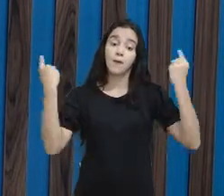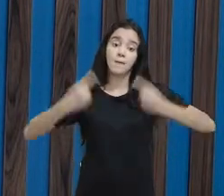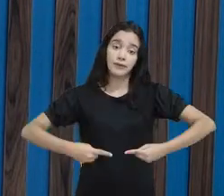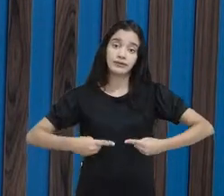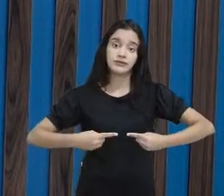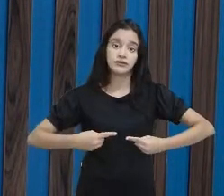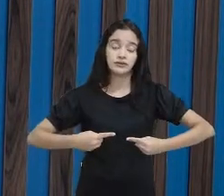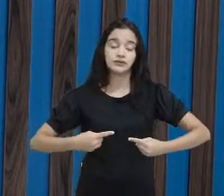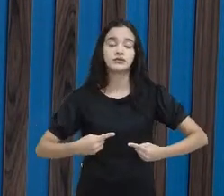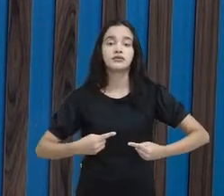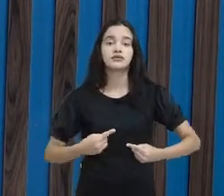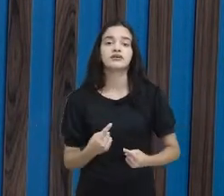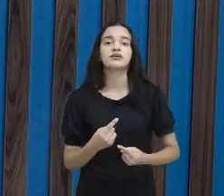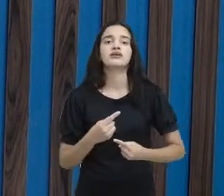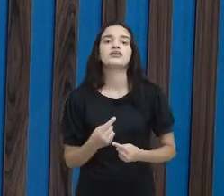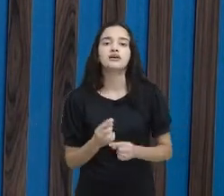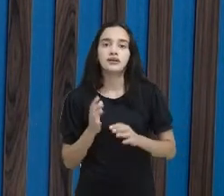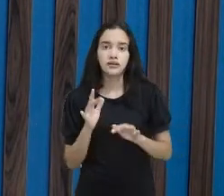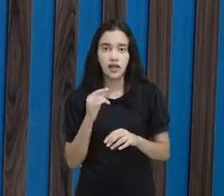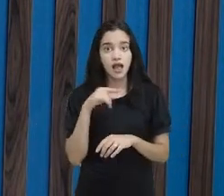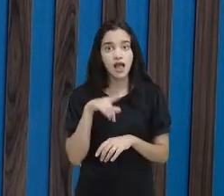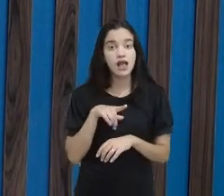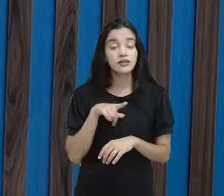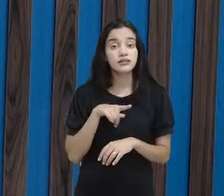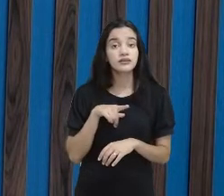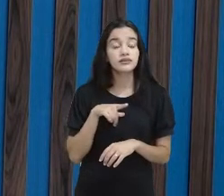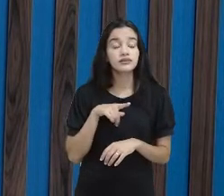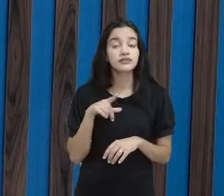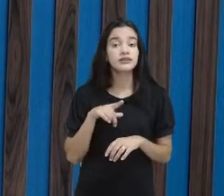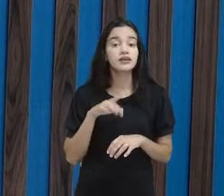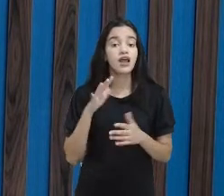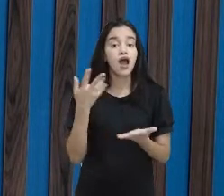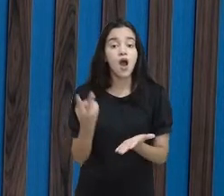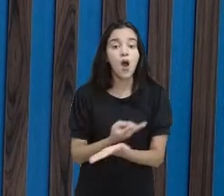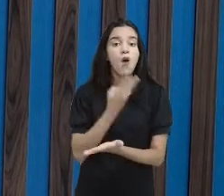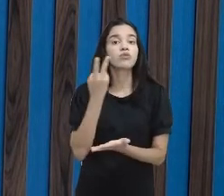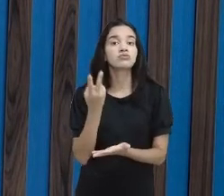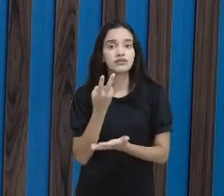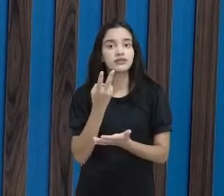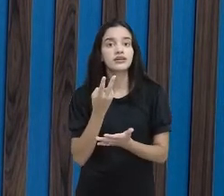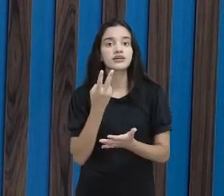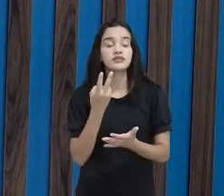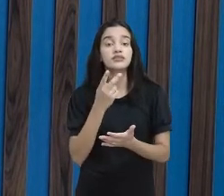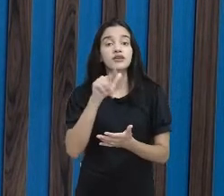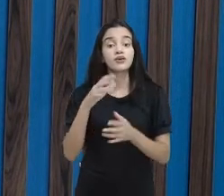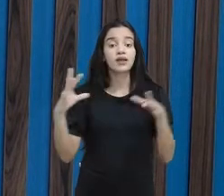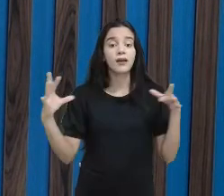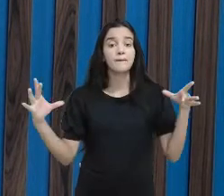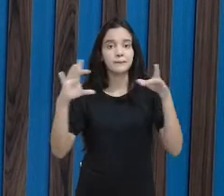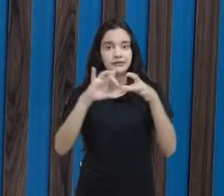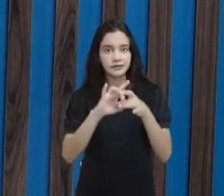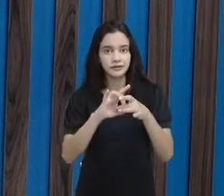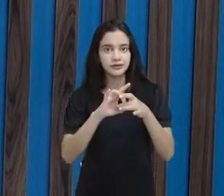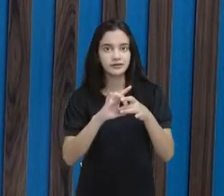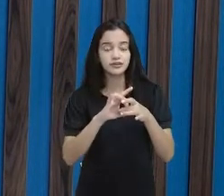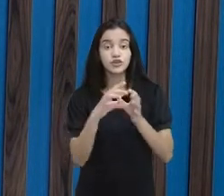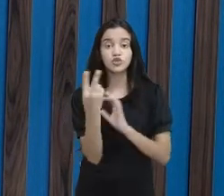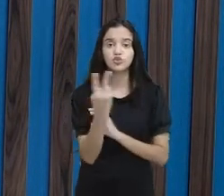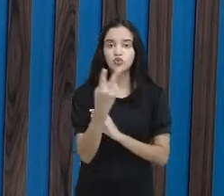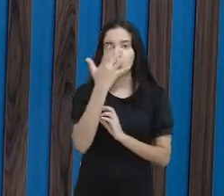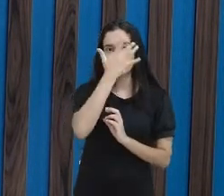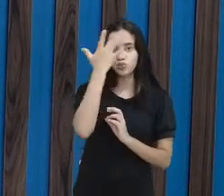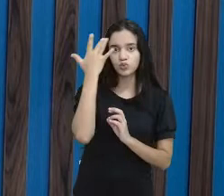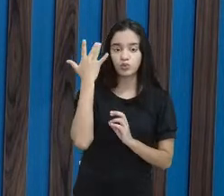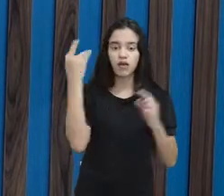né, os maiores campeonatos, eles acontecem ali com uma parceria, né? Então são duplas